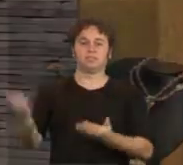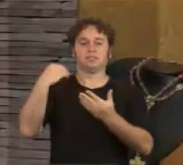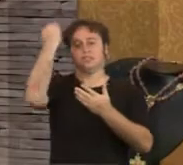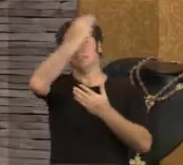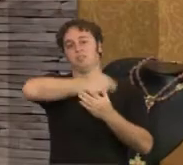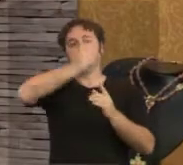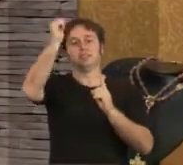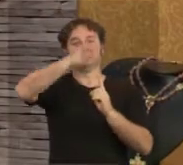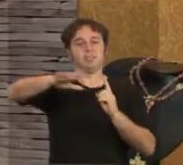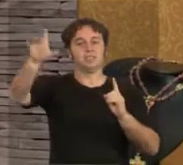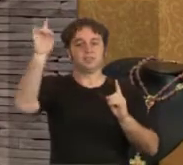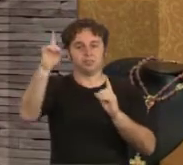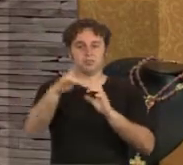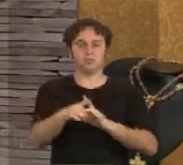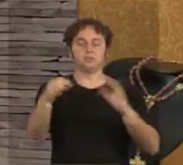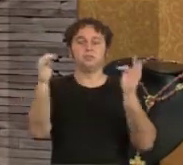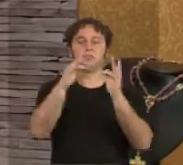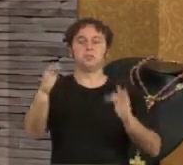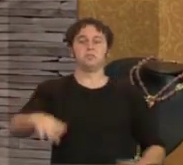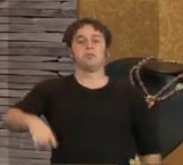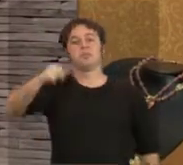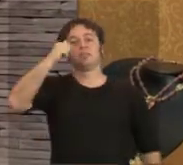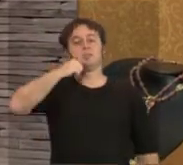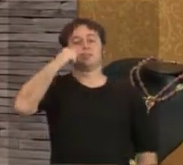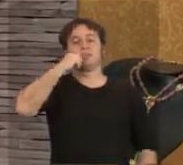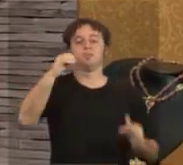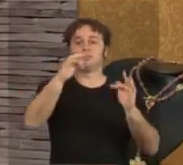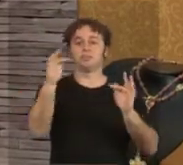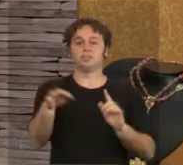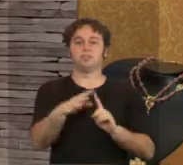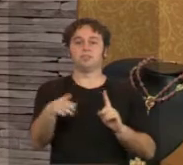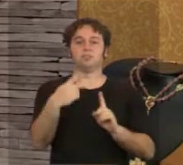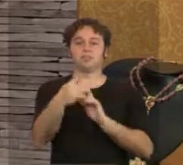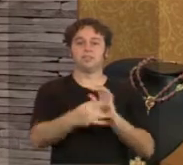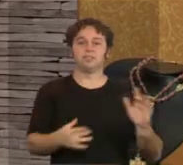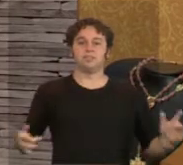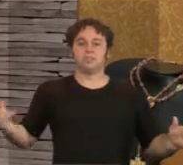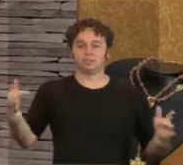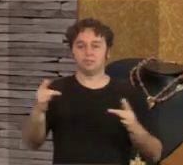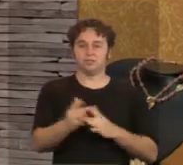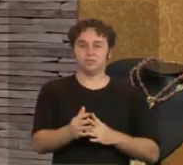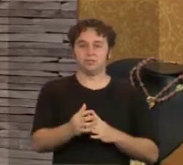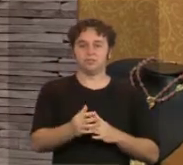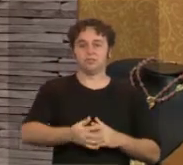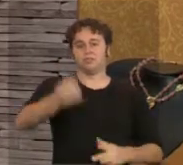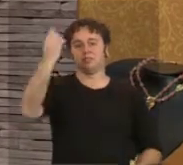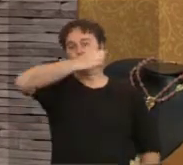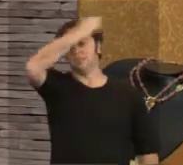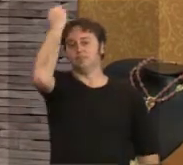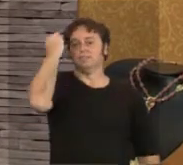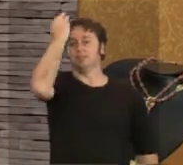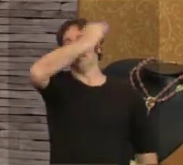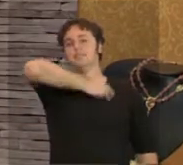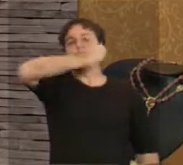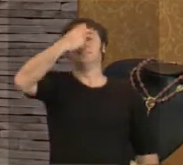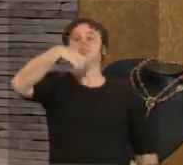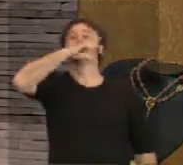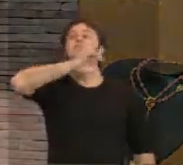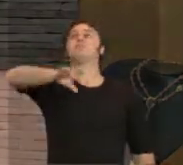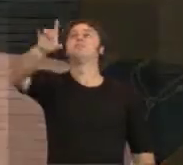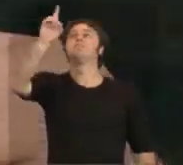Ave Maria, cheia de graça, o Senhor é convosco. Bendita sois vós entre as mulheres, e bendito é o fruto do vosso ventre,